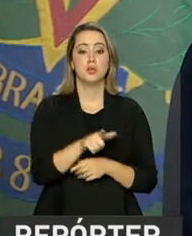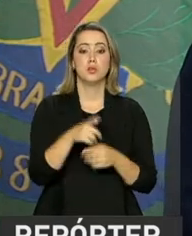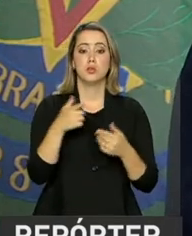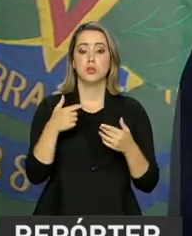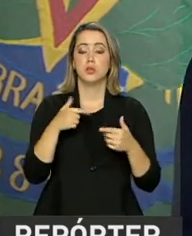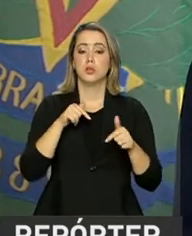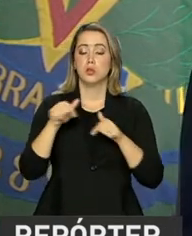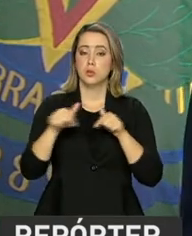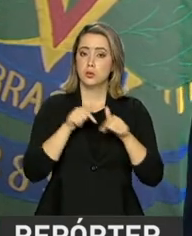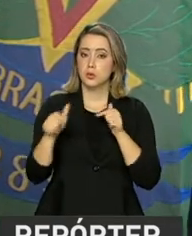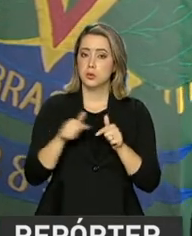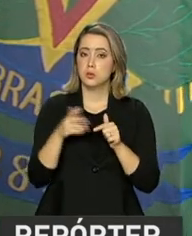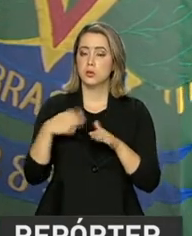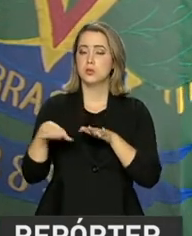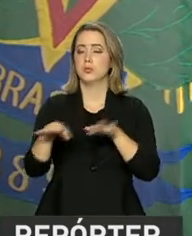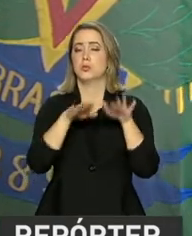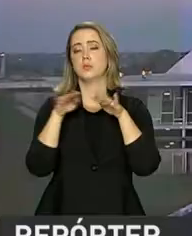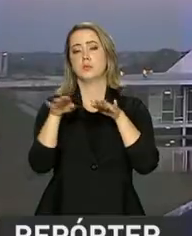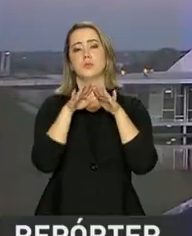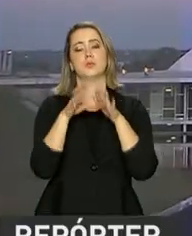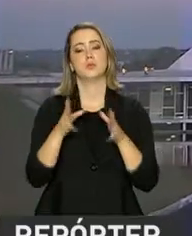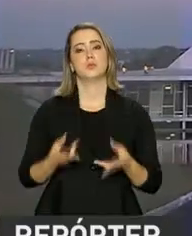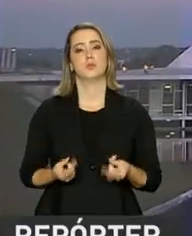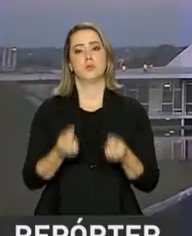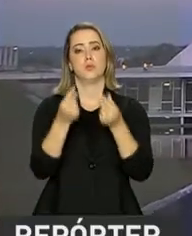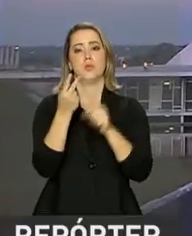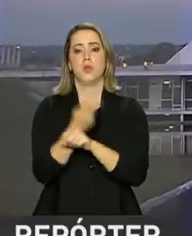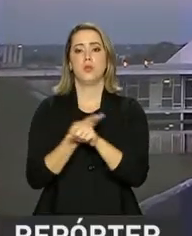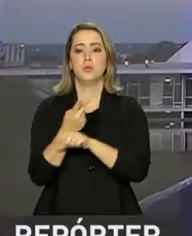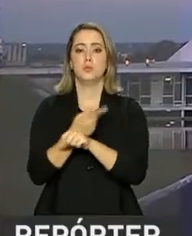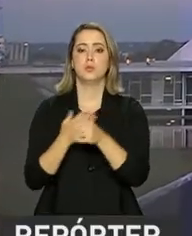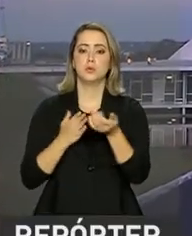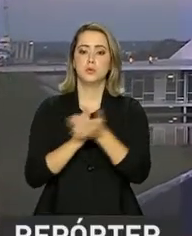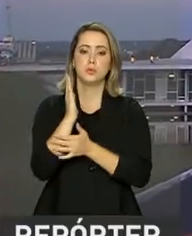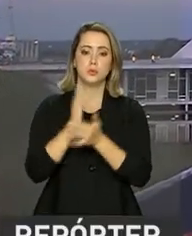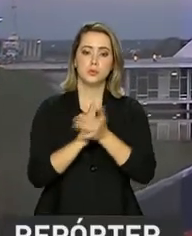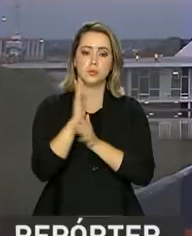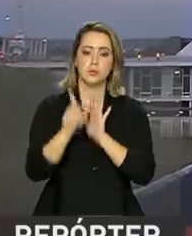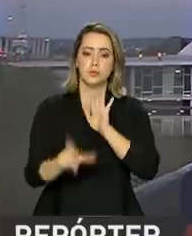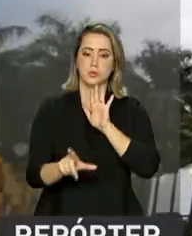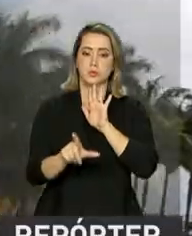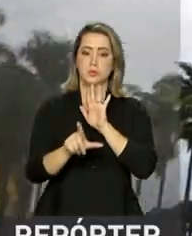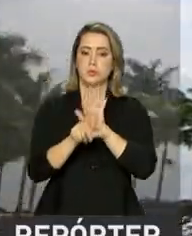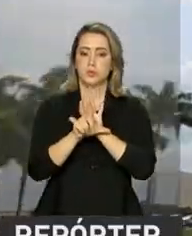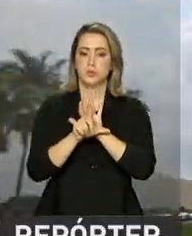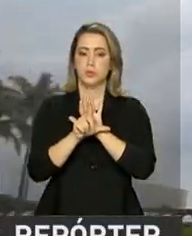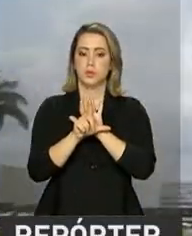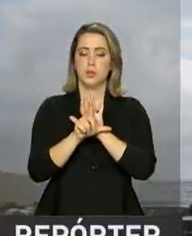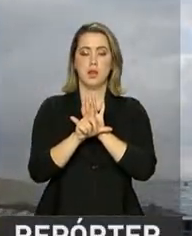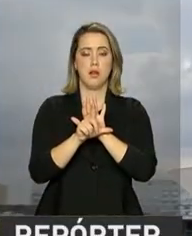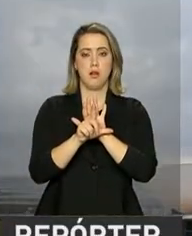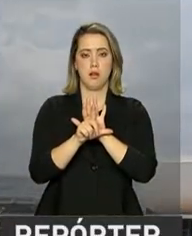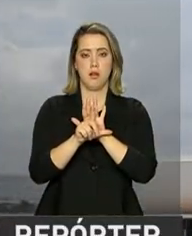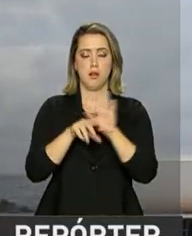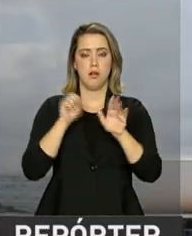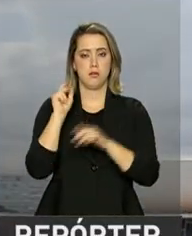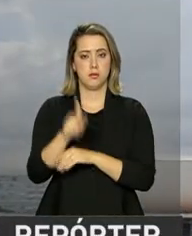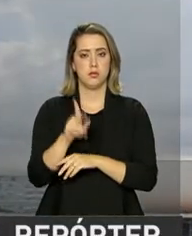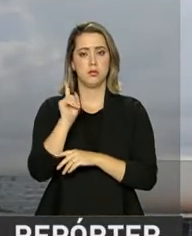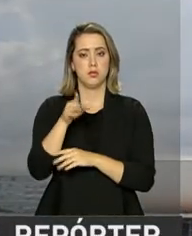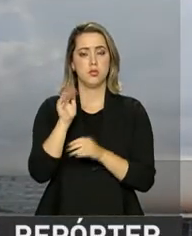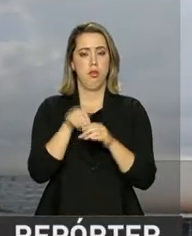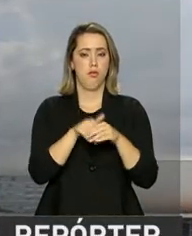para o equilíbrio das contas públicas busca a aprovação da reforma da previdência que deve ser votada em breve